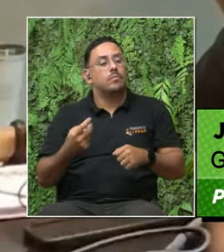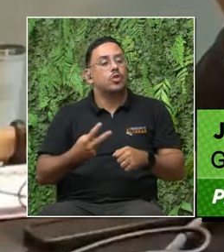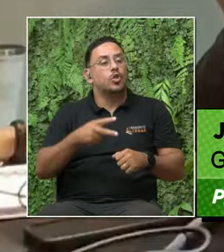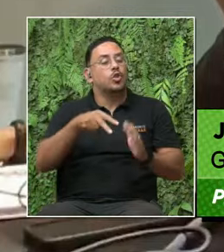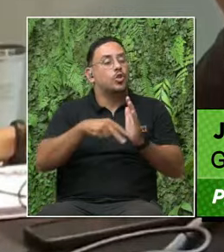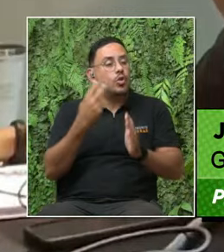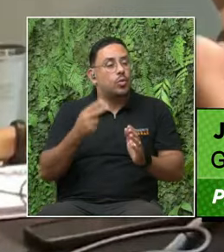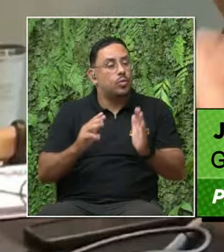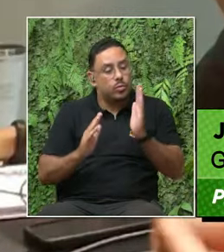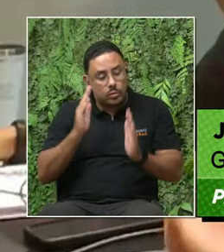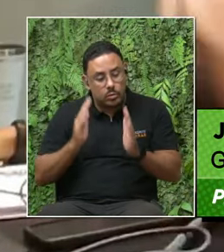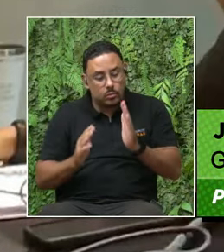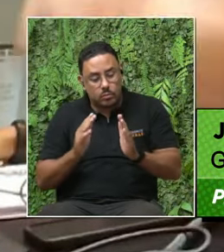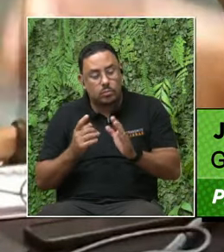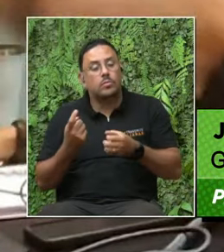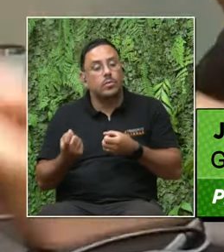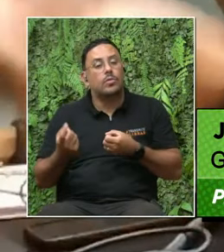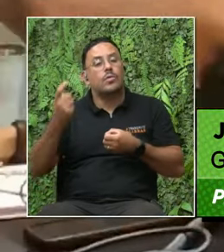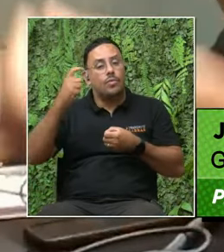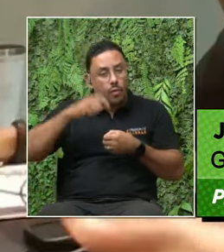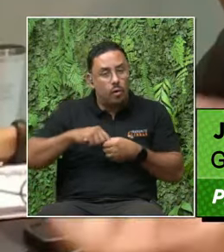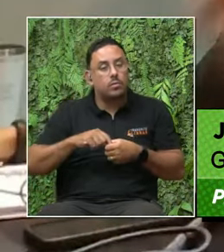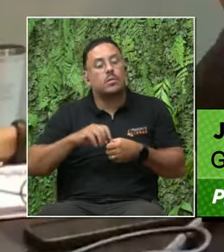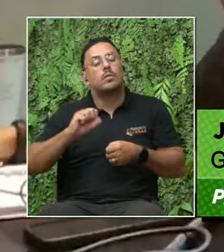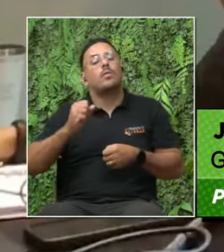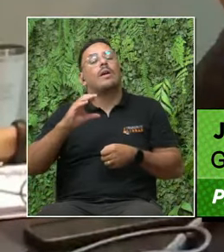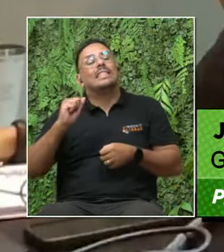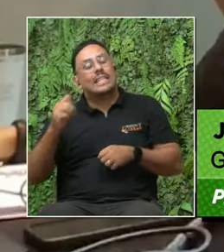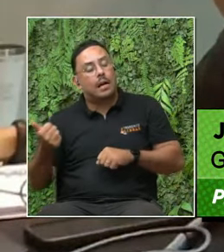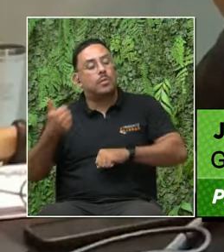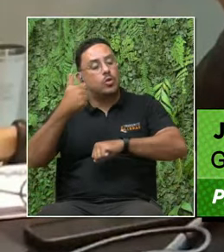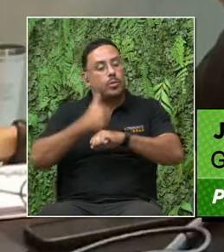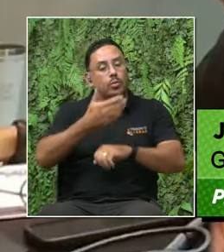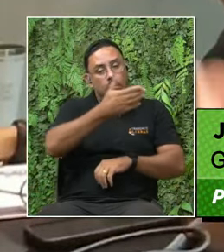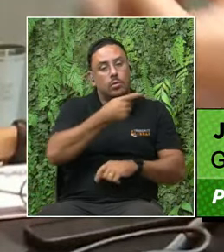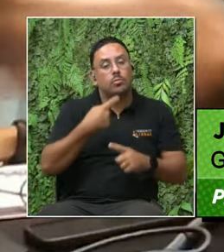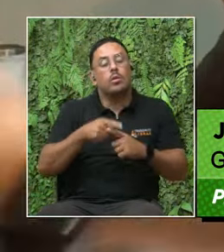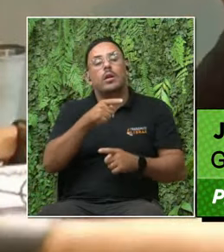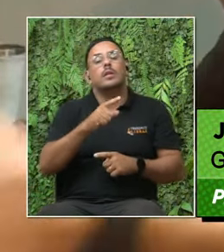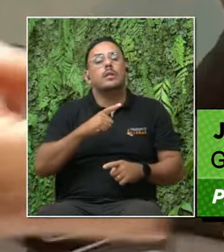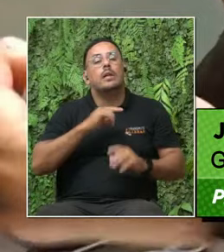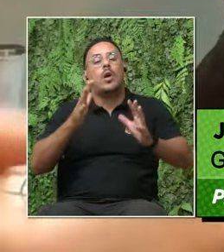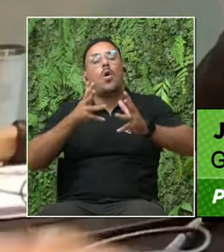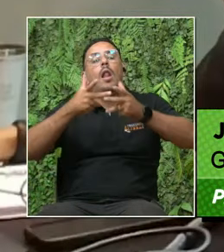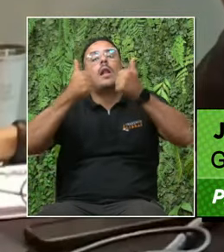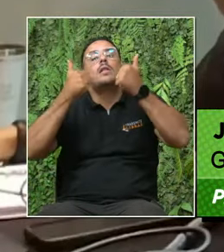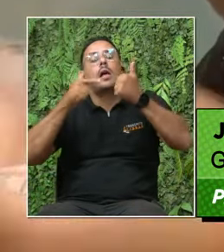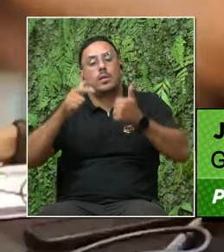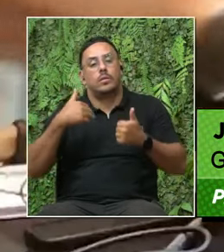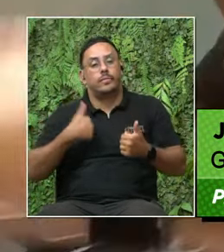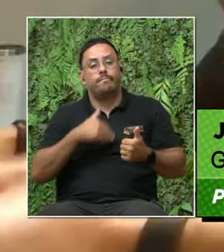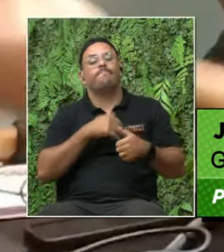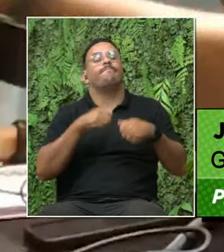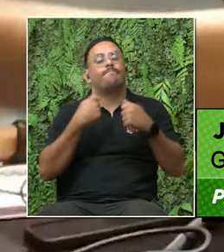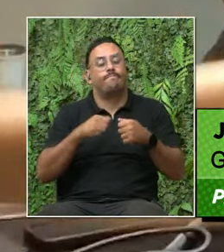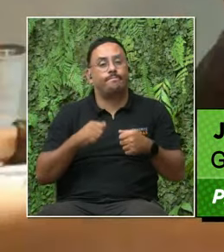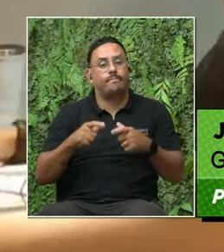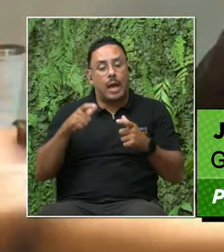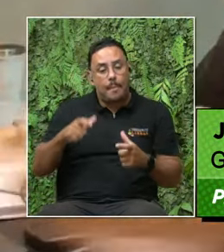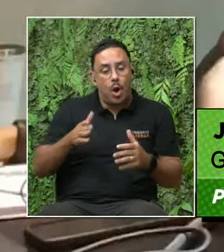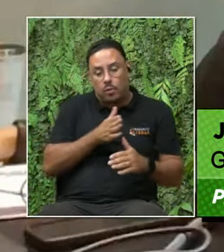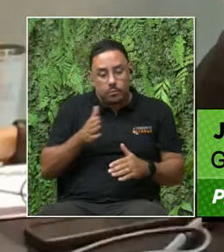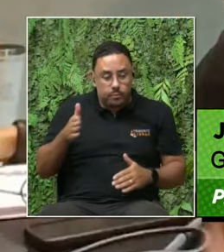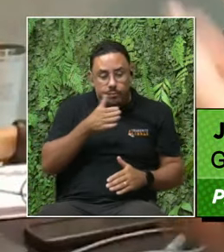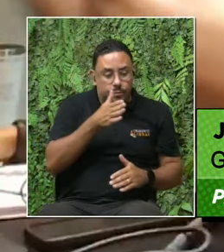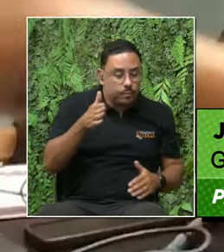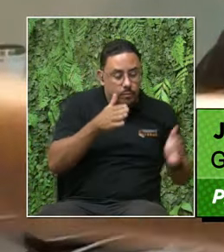tempo foi pro intervalo tem que entrar com Scarpa porque ele tem a qualidade que o Atlético precisa para essa bola correr para